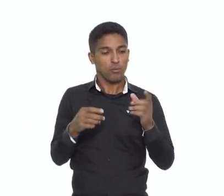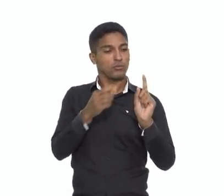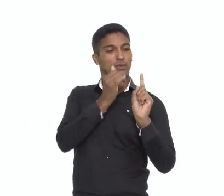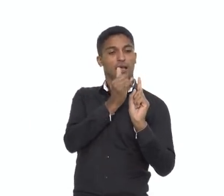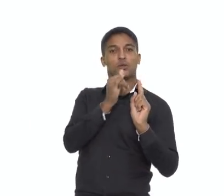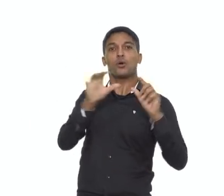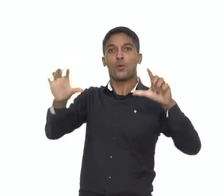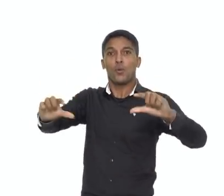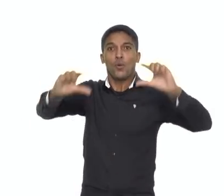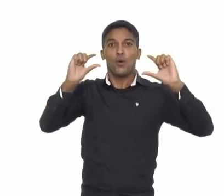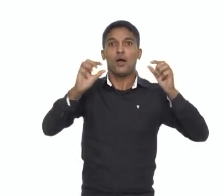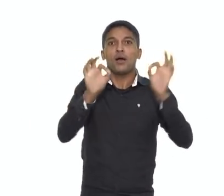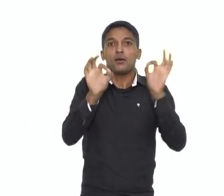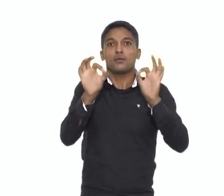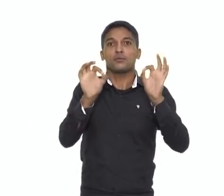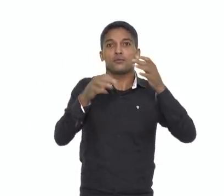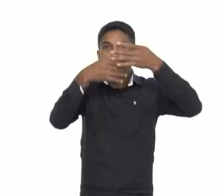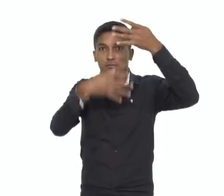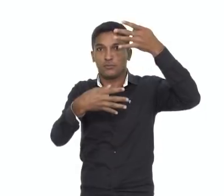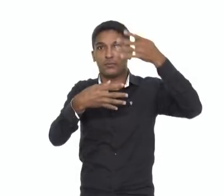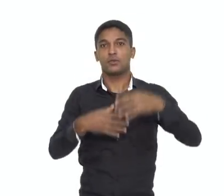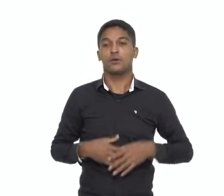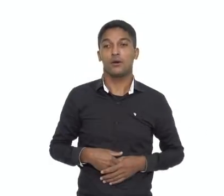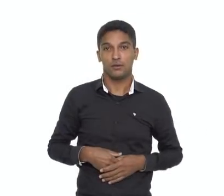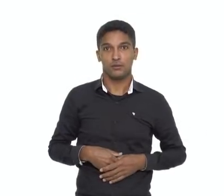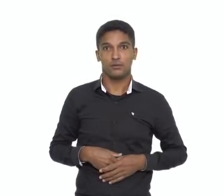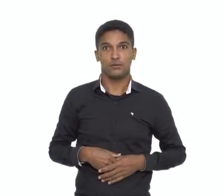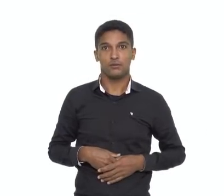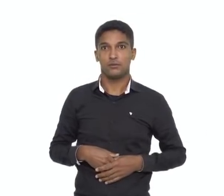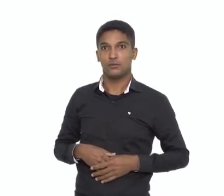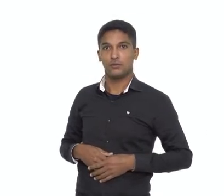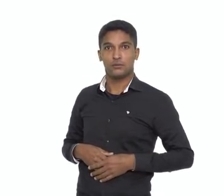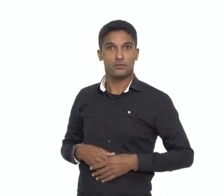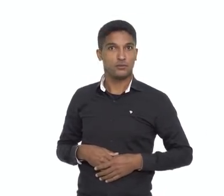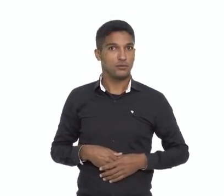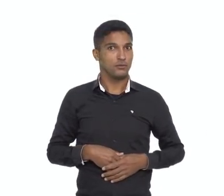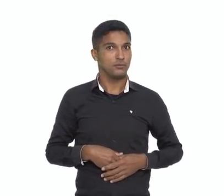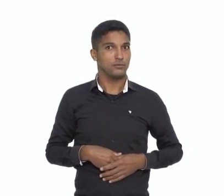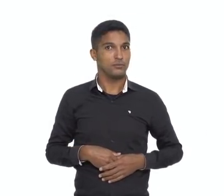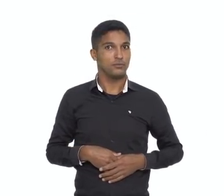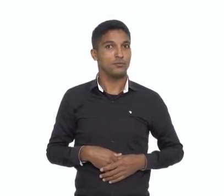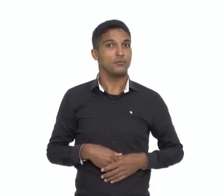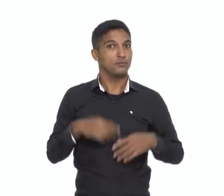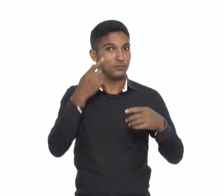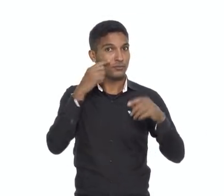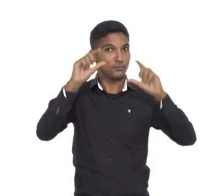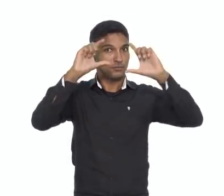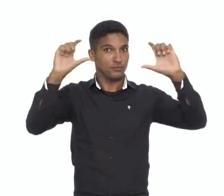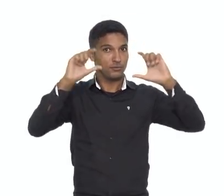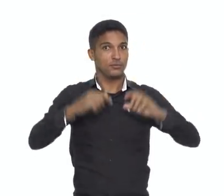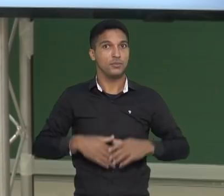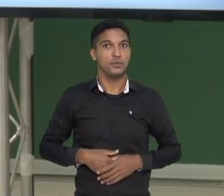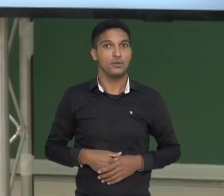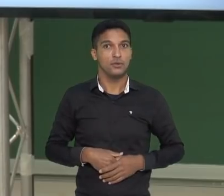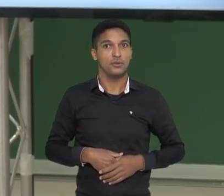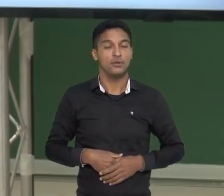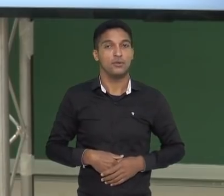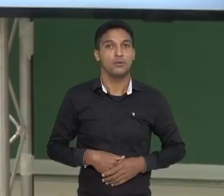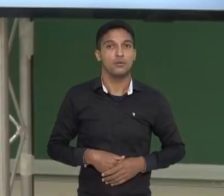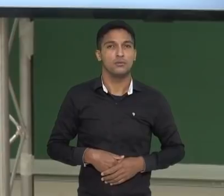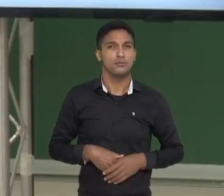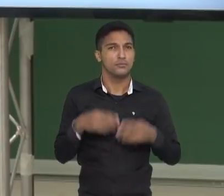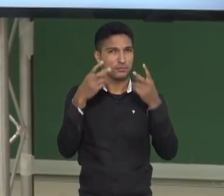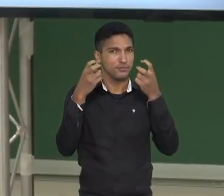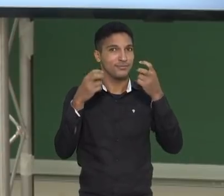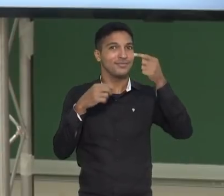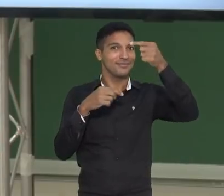príncipezinho. É preciso ser paciente, respondeu a raposa. Então, você já observa que tem